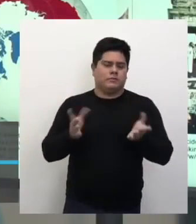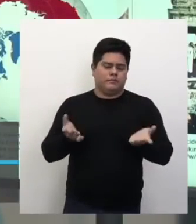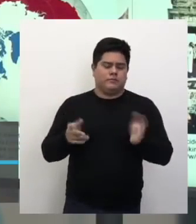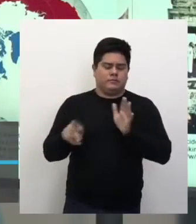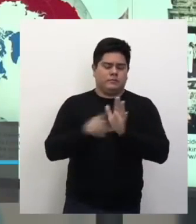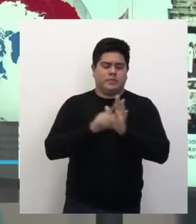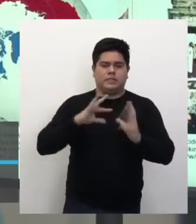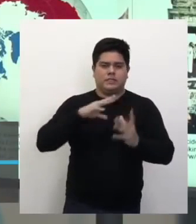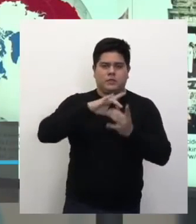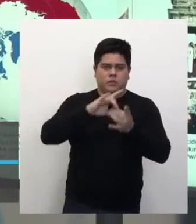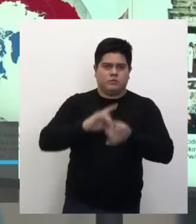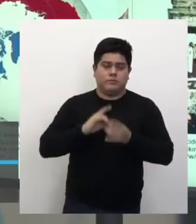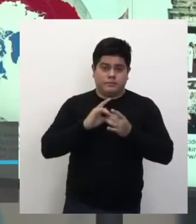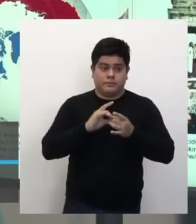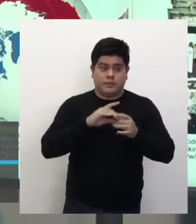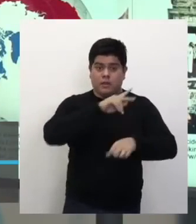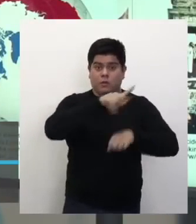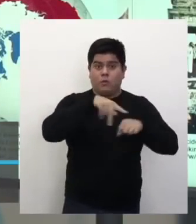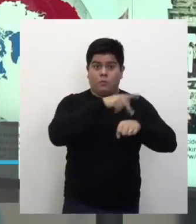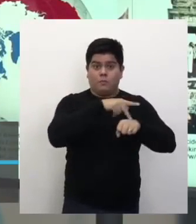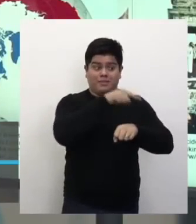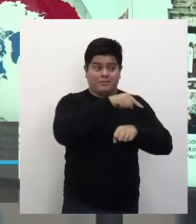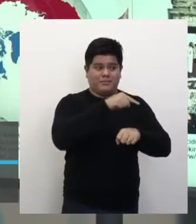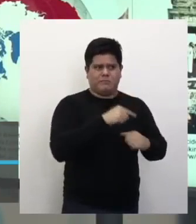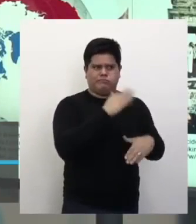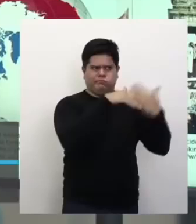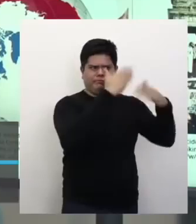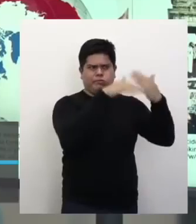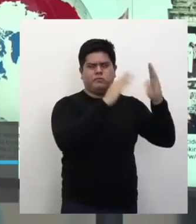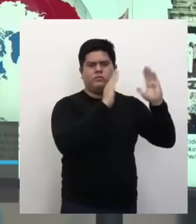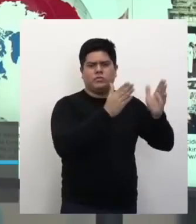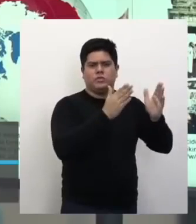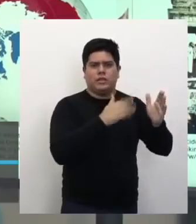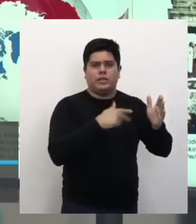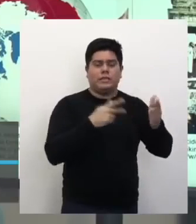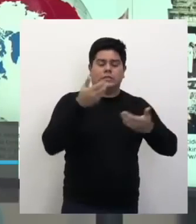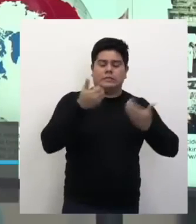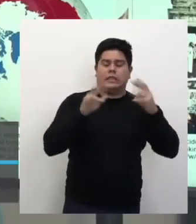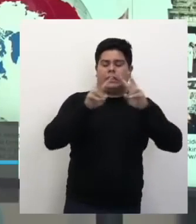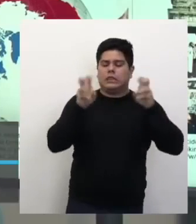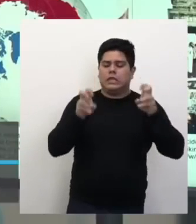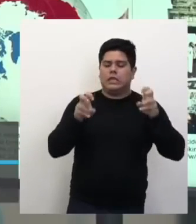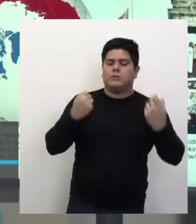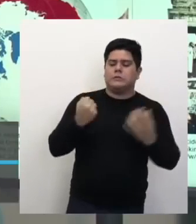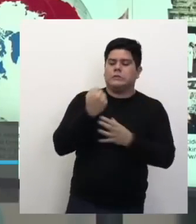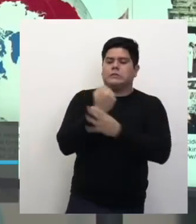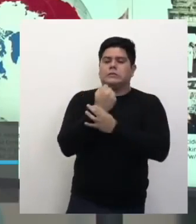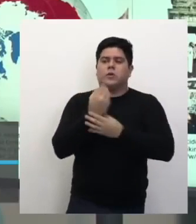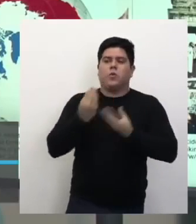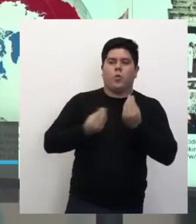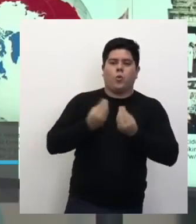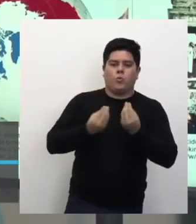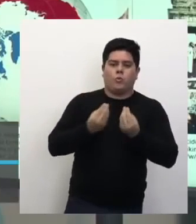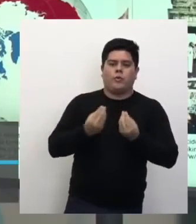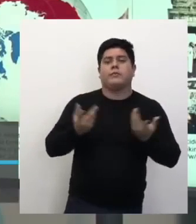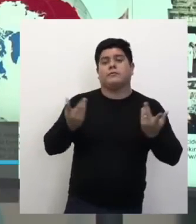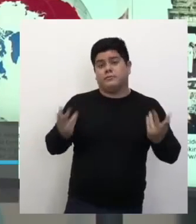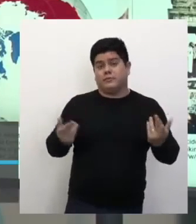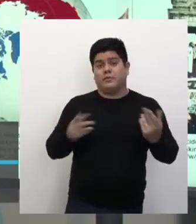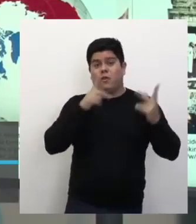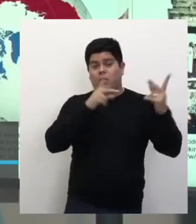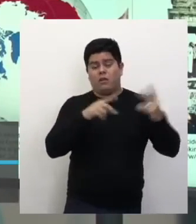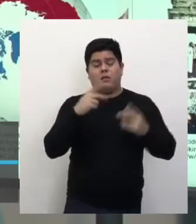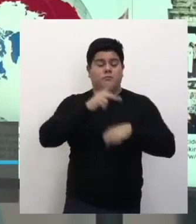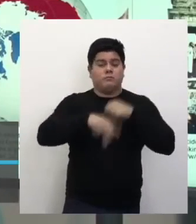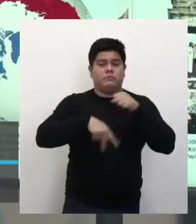desenvolvidos, que discutem essa questão do protecionismo, são os mesmos que efetuam a questão aí do protecionismo, como é o caso aí dos Estados Unidos